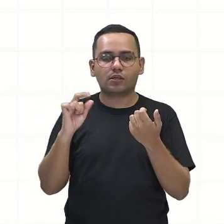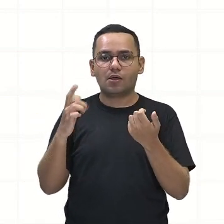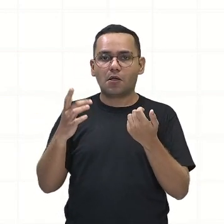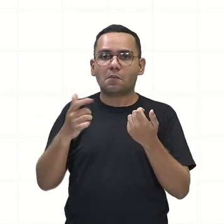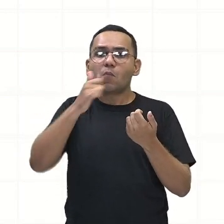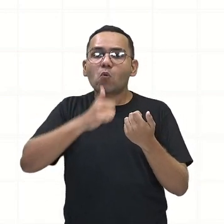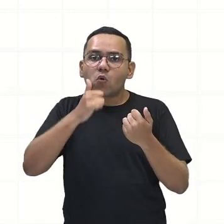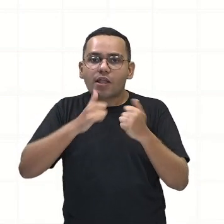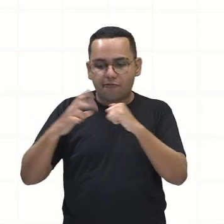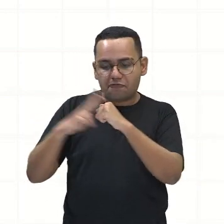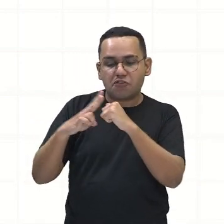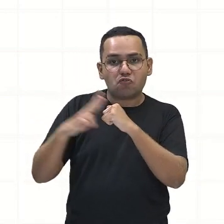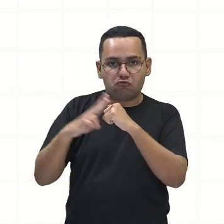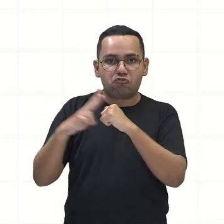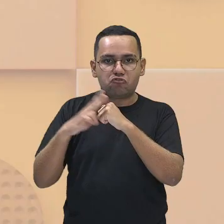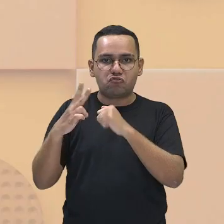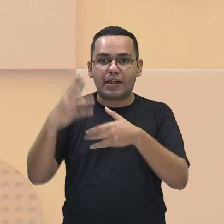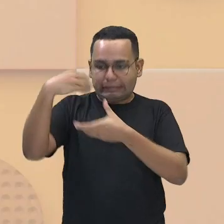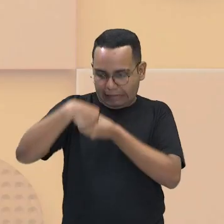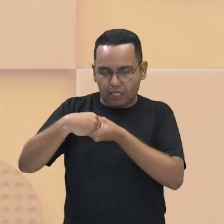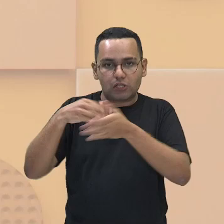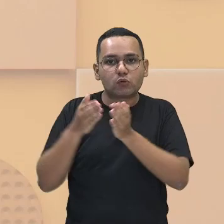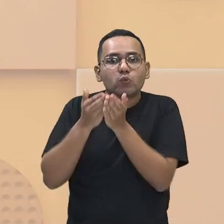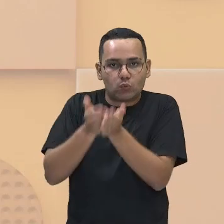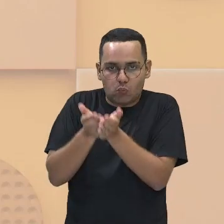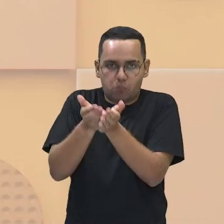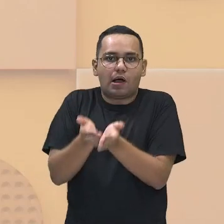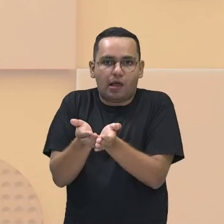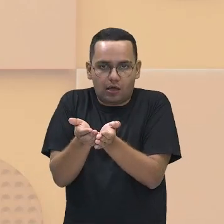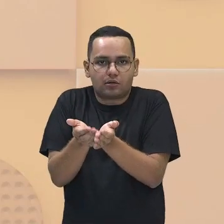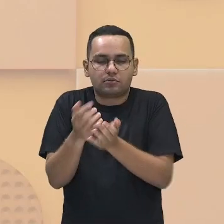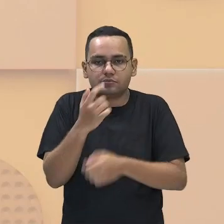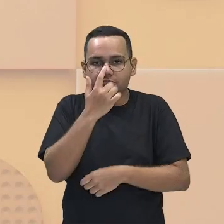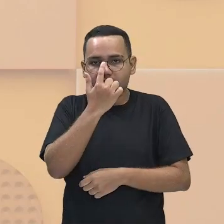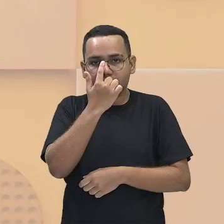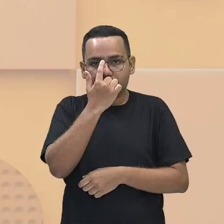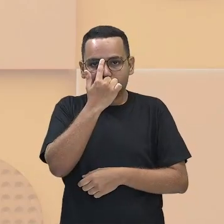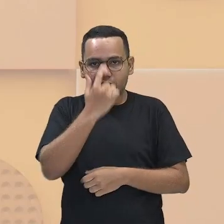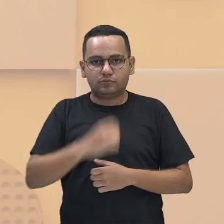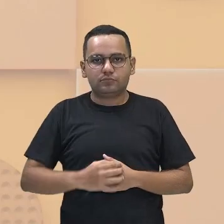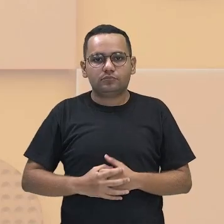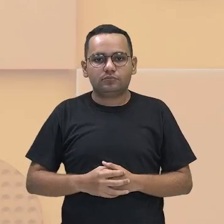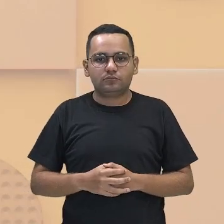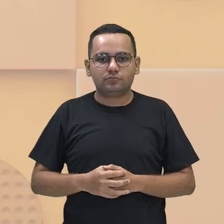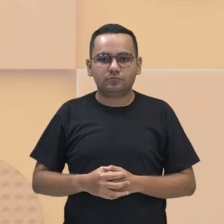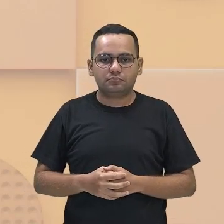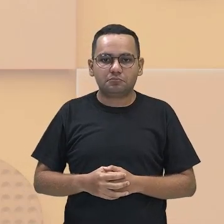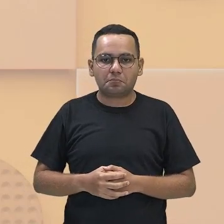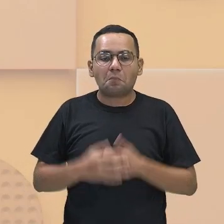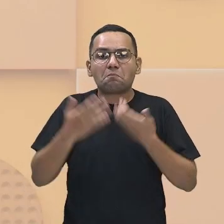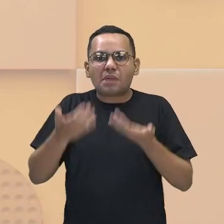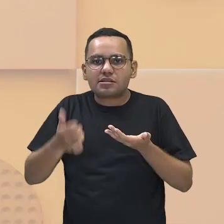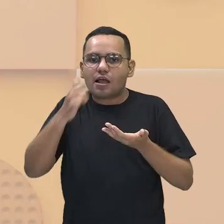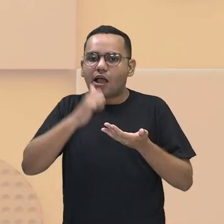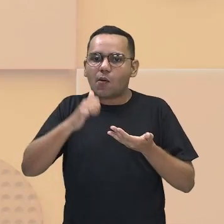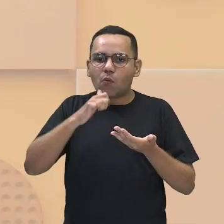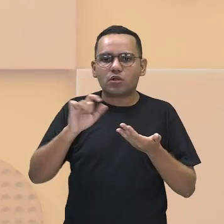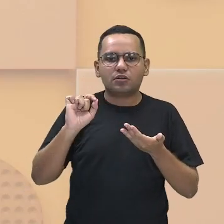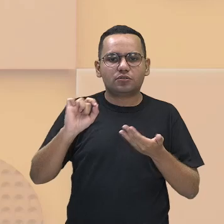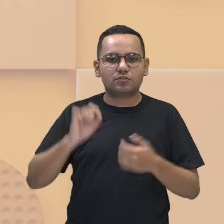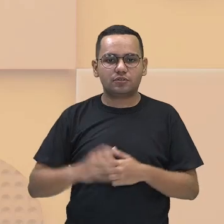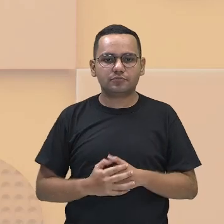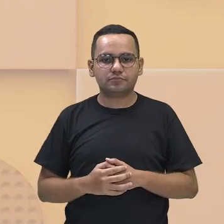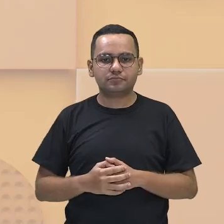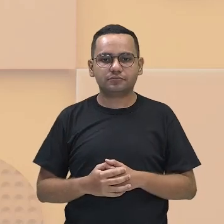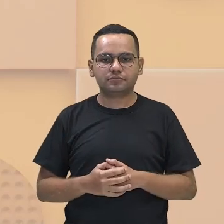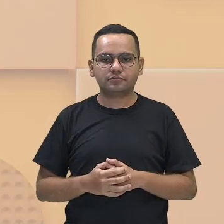na embarcação, de acordo com as informações deste período, e ela acabava tendo ali grande influência